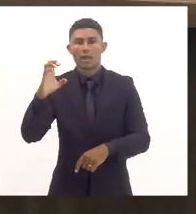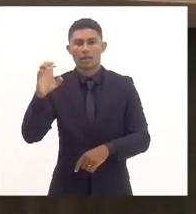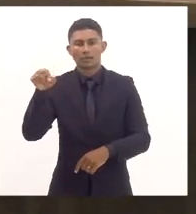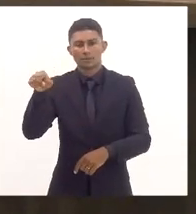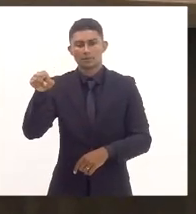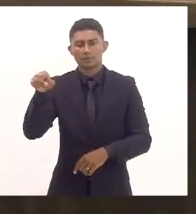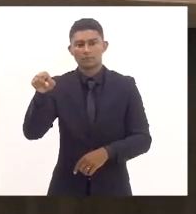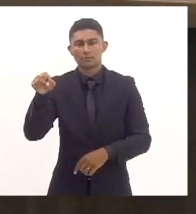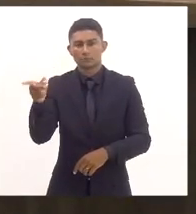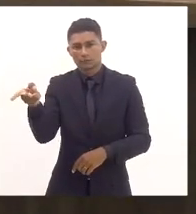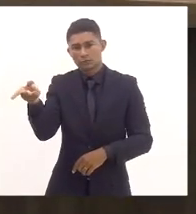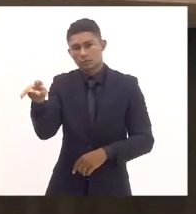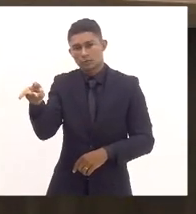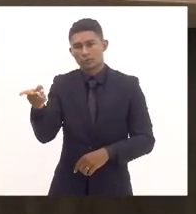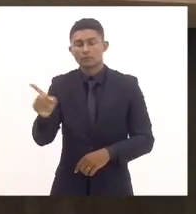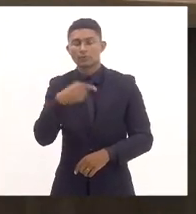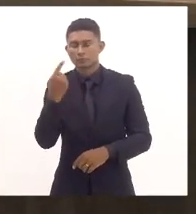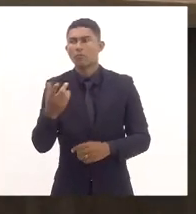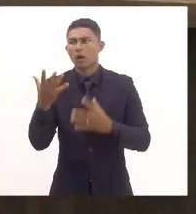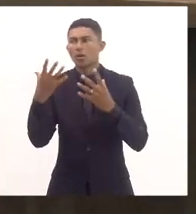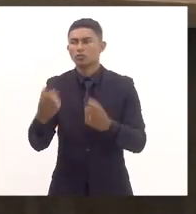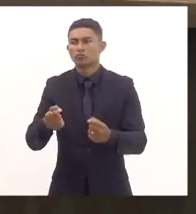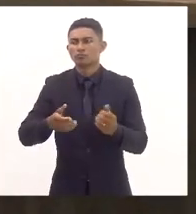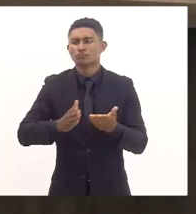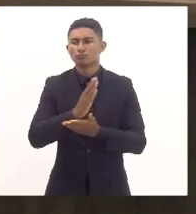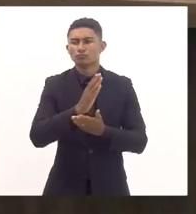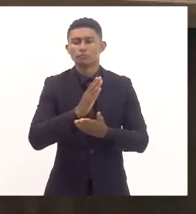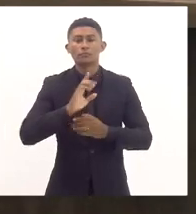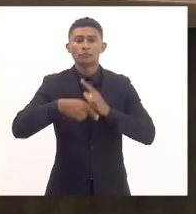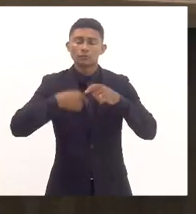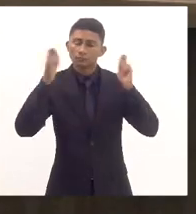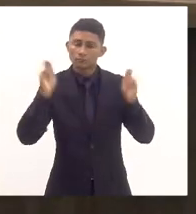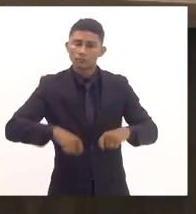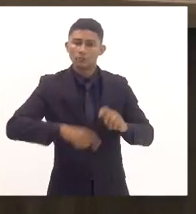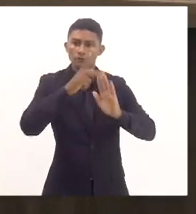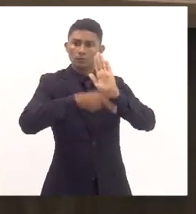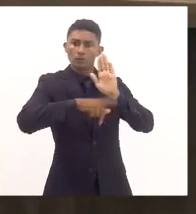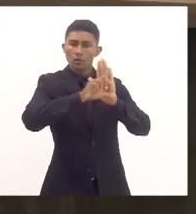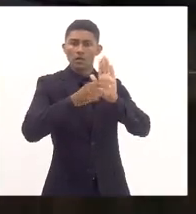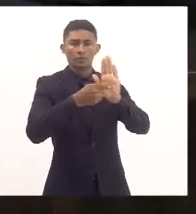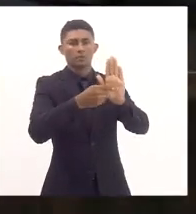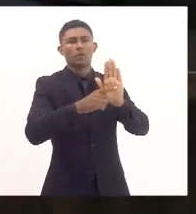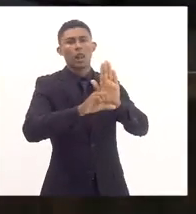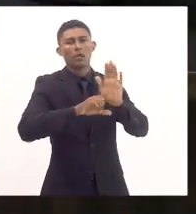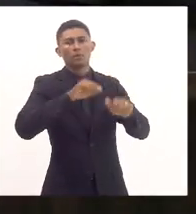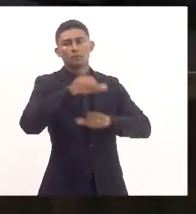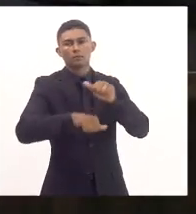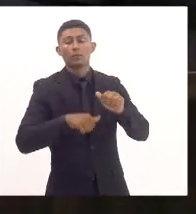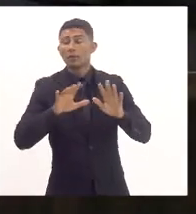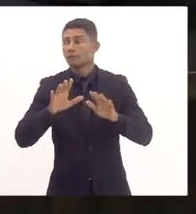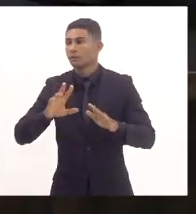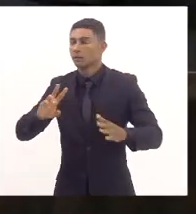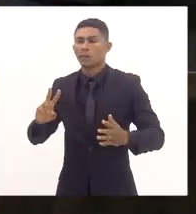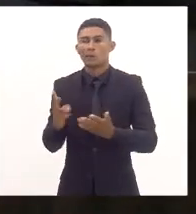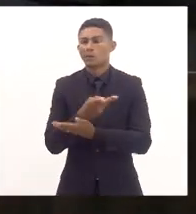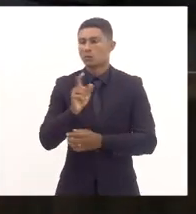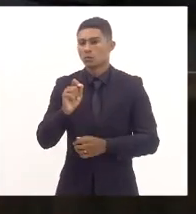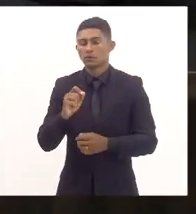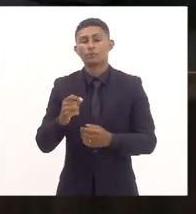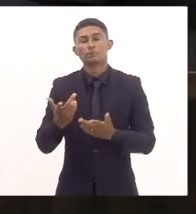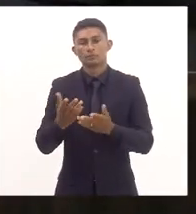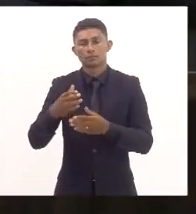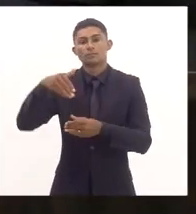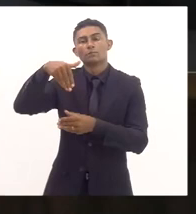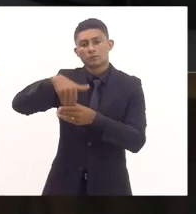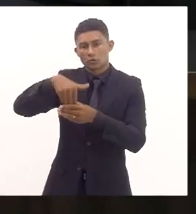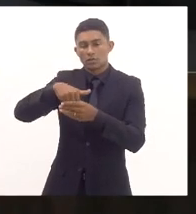e de uma certa forma a gente aprovando a gente pode entrar com o projeto e modificar novamente a lei não quê que pode acontecer nós somos em votação para